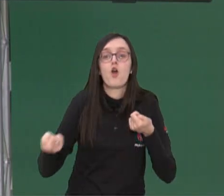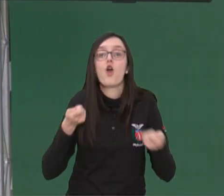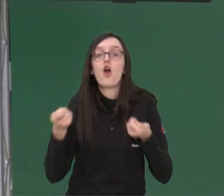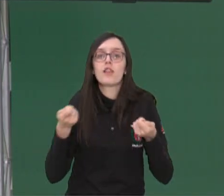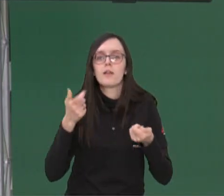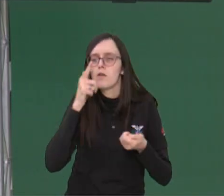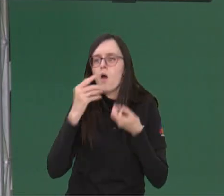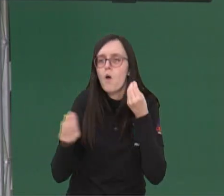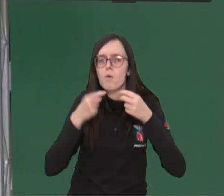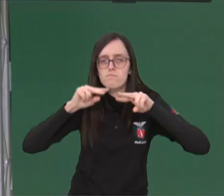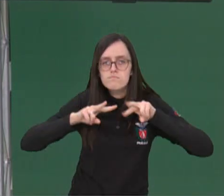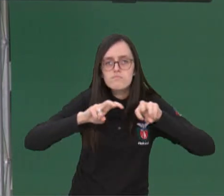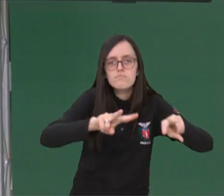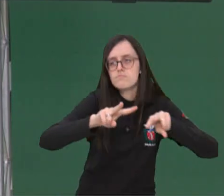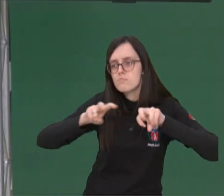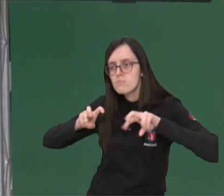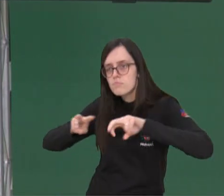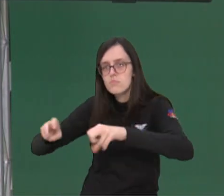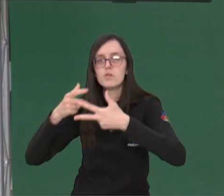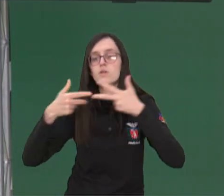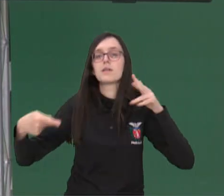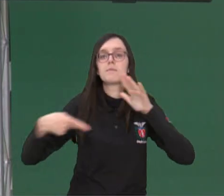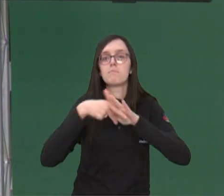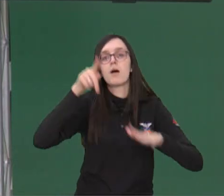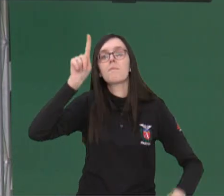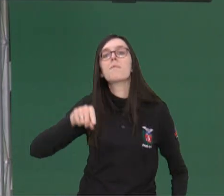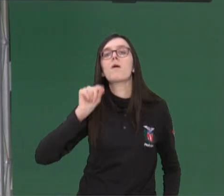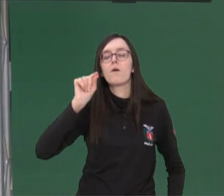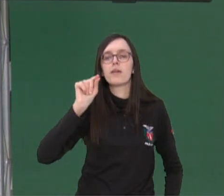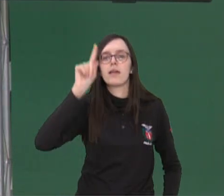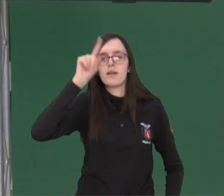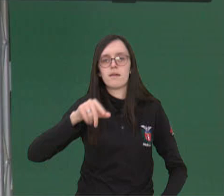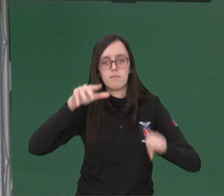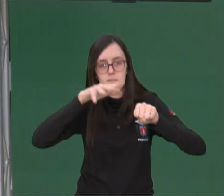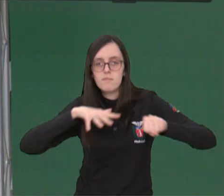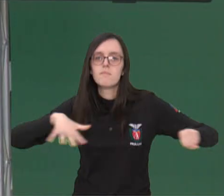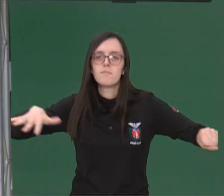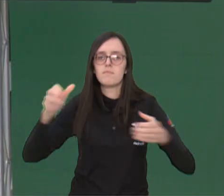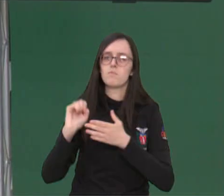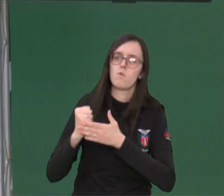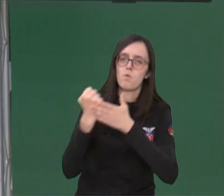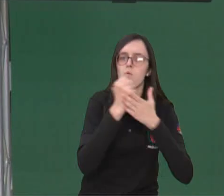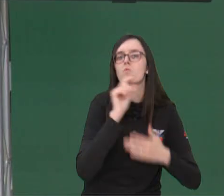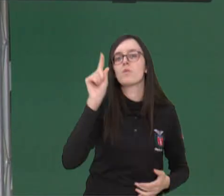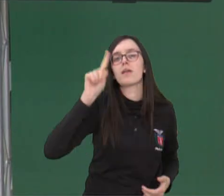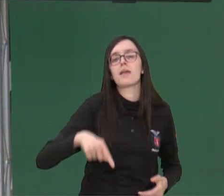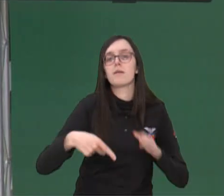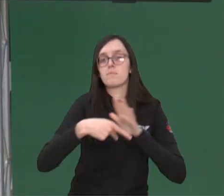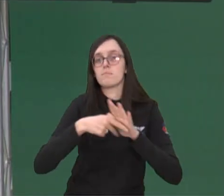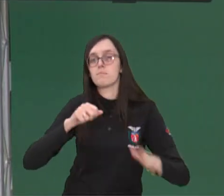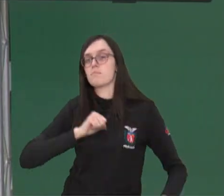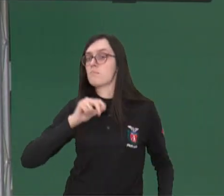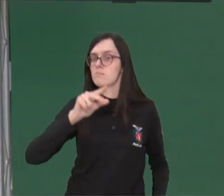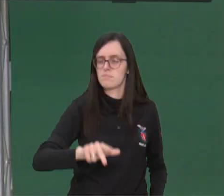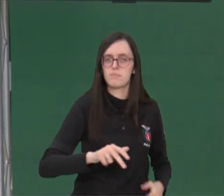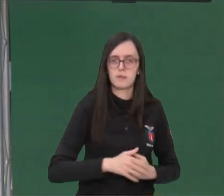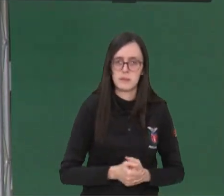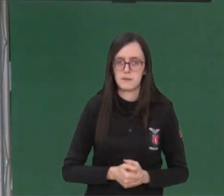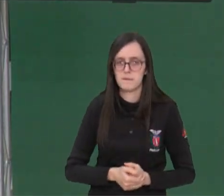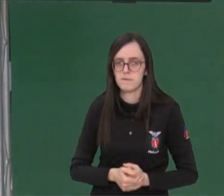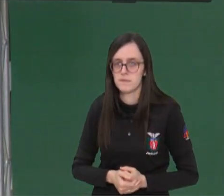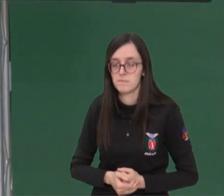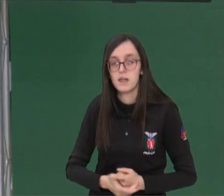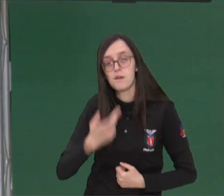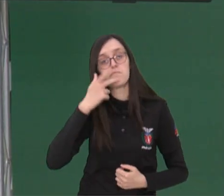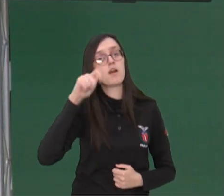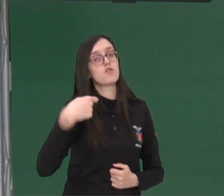a exploração dessas drogas do sertão, ficar em controle de padres portugueses. Por